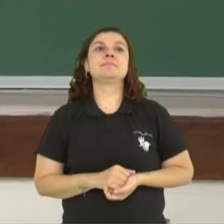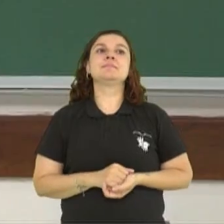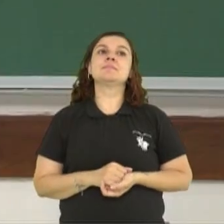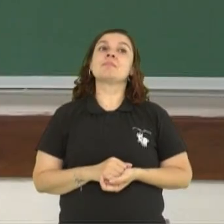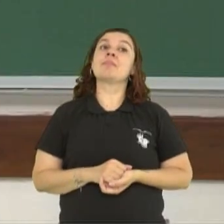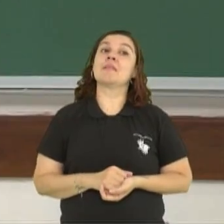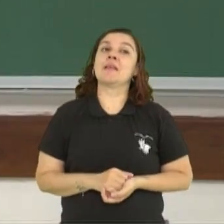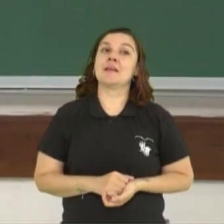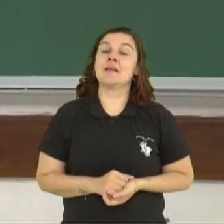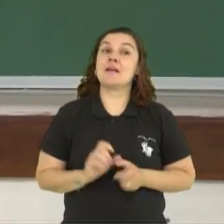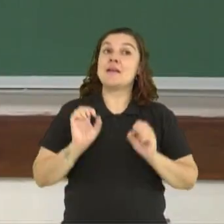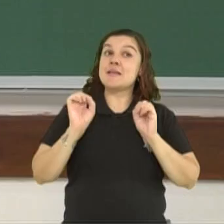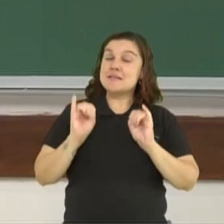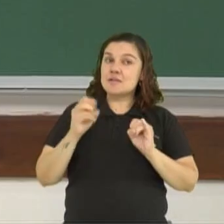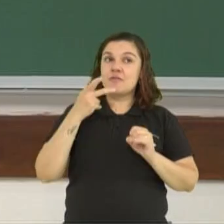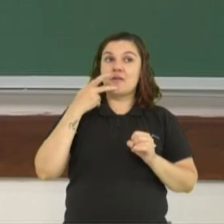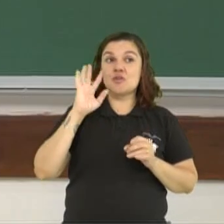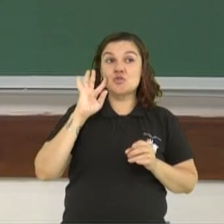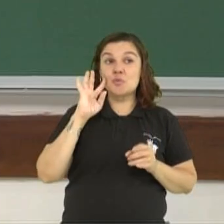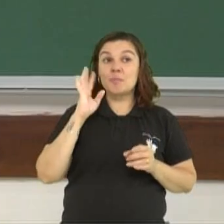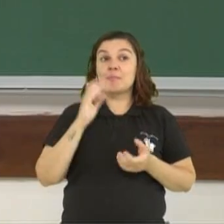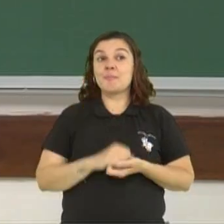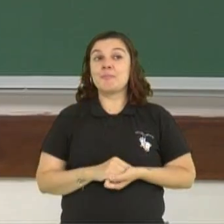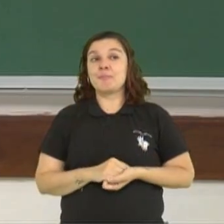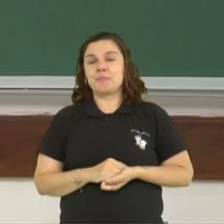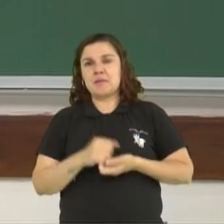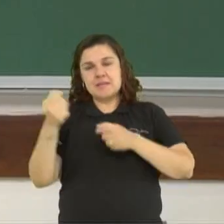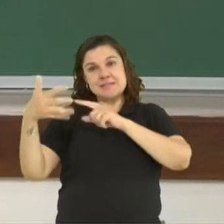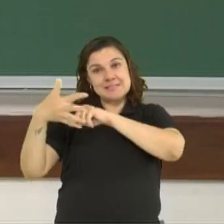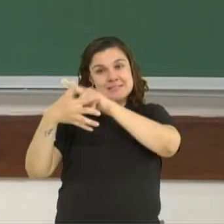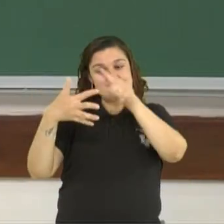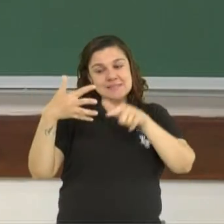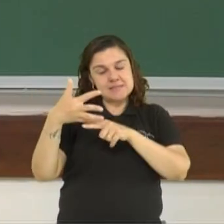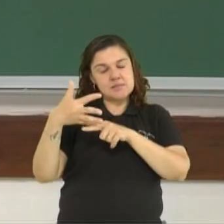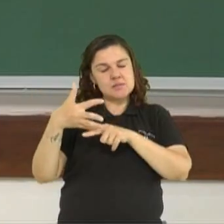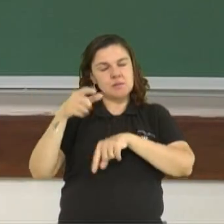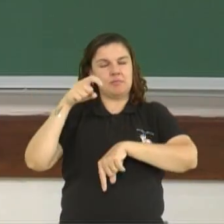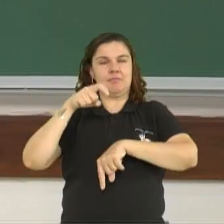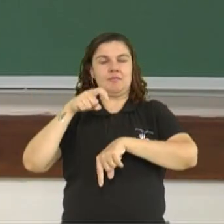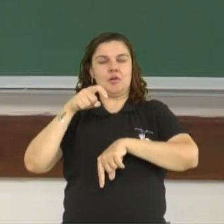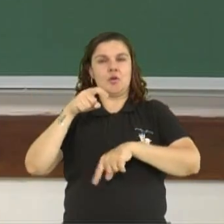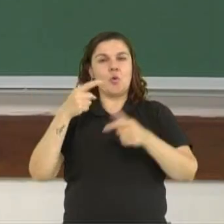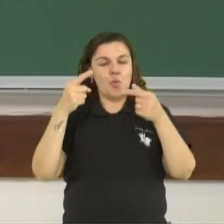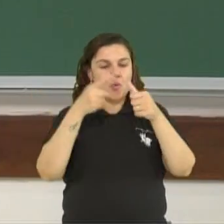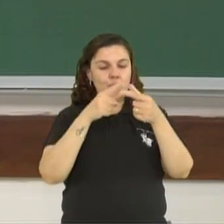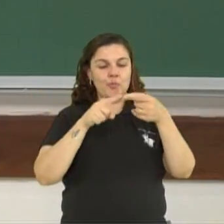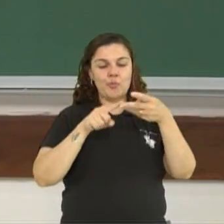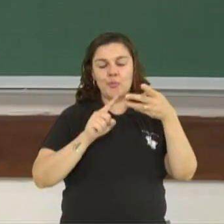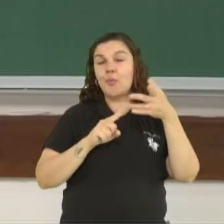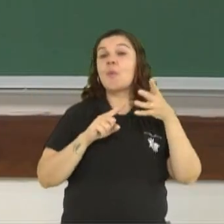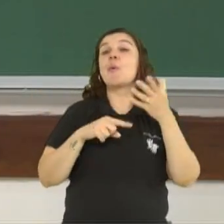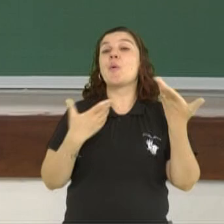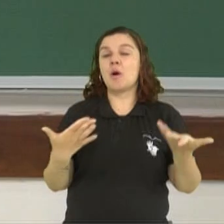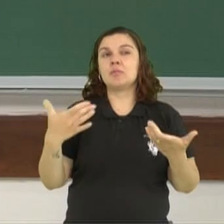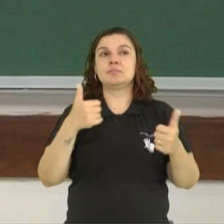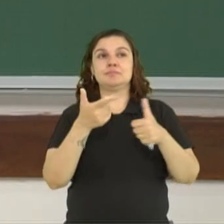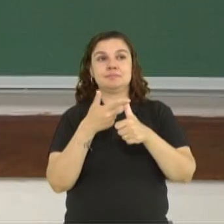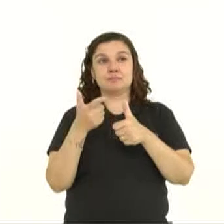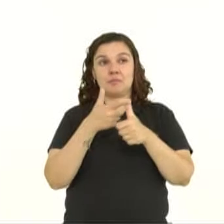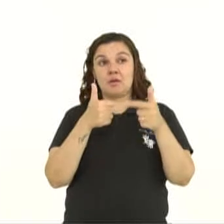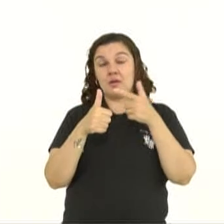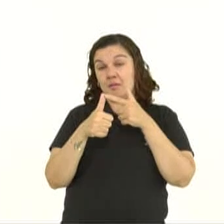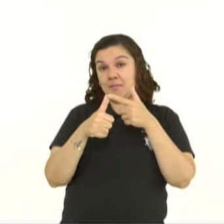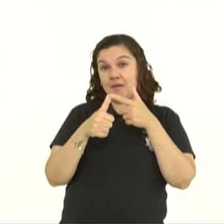E se a gente falar sobre aspectos históricos, vamos tentar, nesses 5 momentos da história, vamos tentar falar um item de cada momento. Primeiramente, a